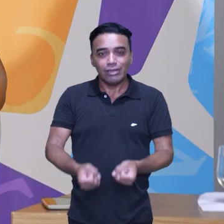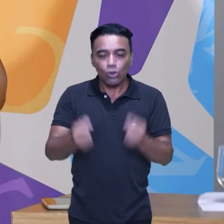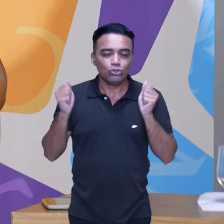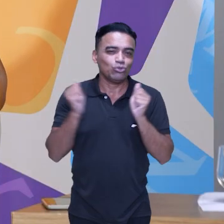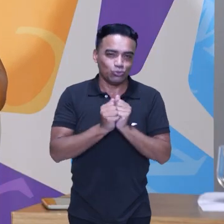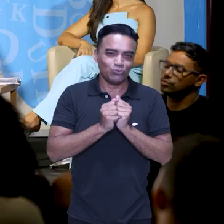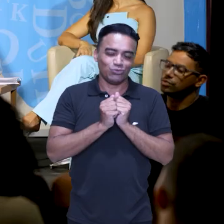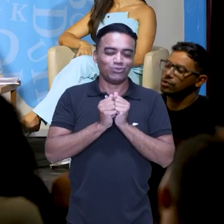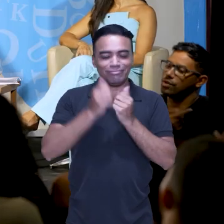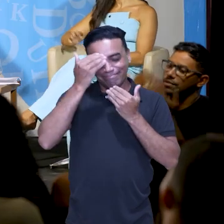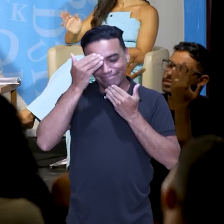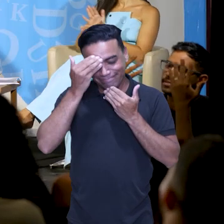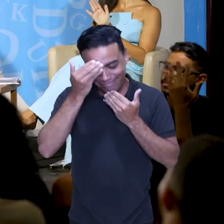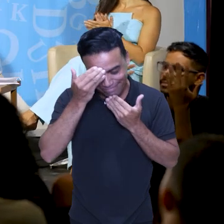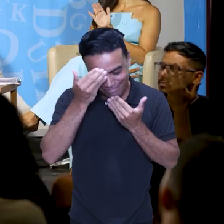com a gente.